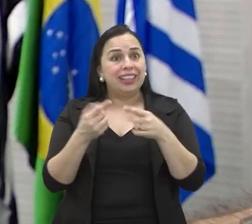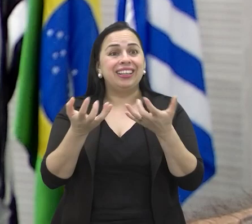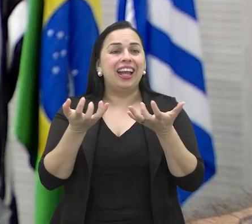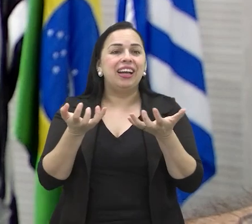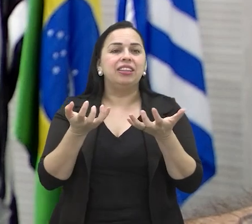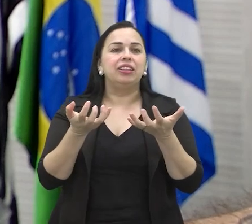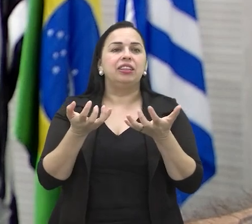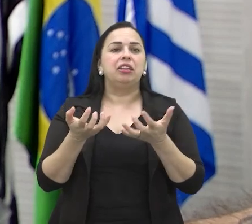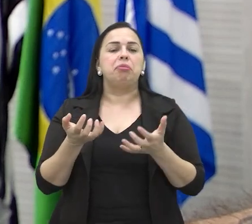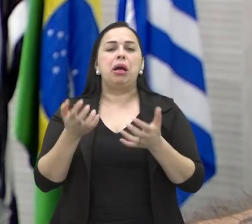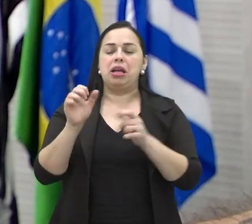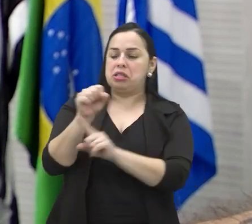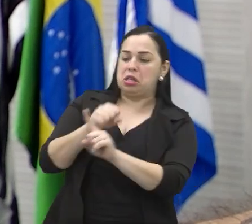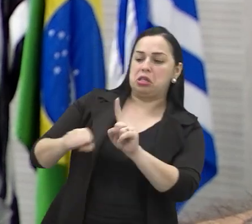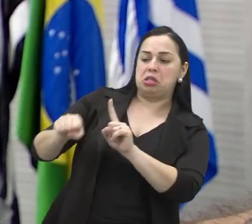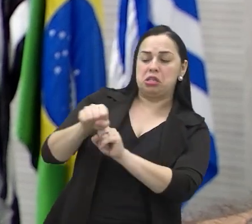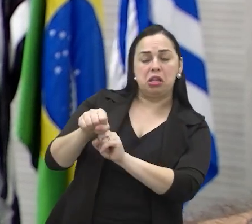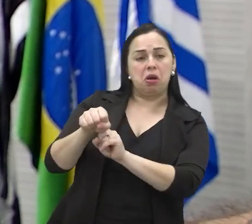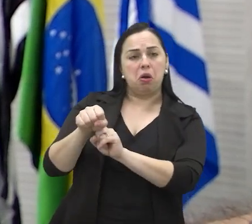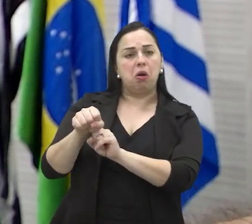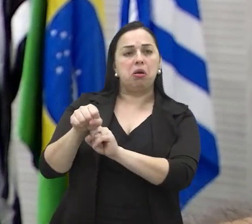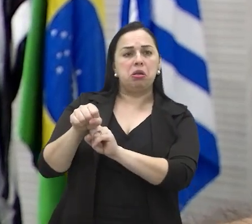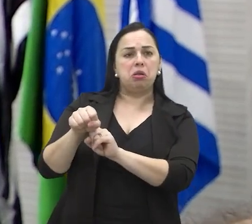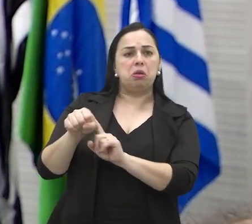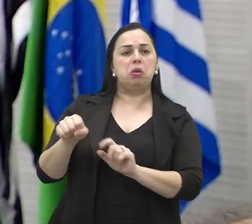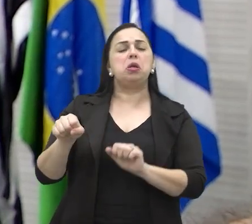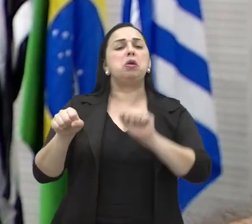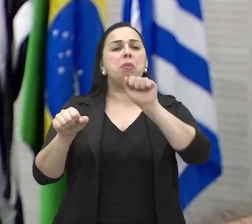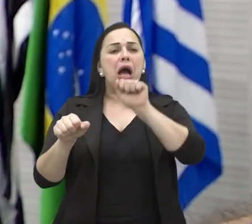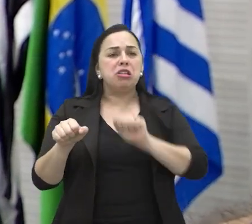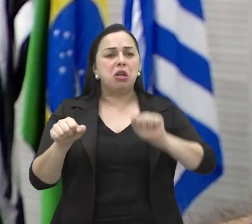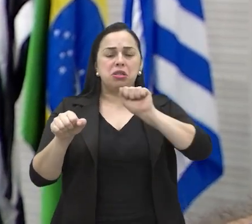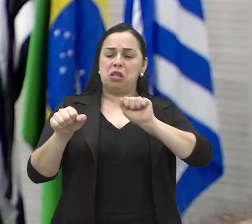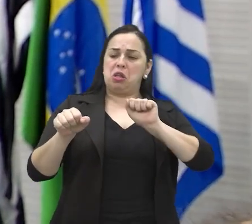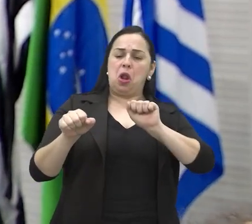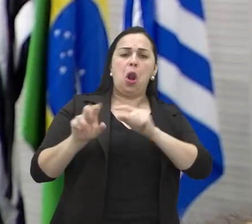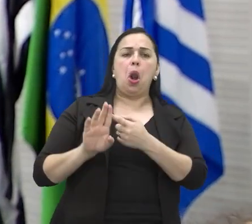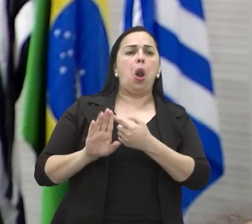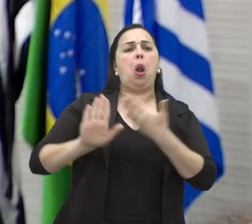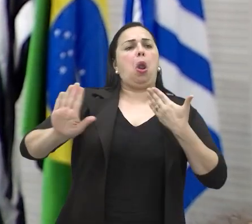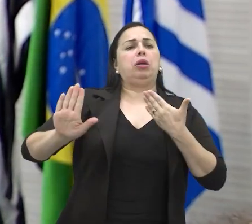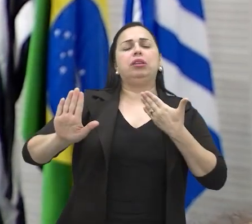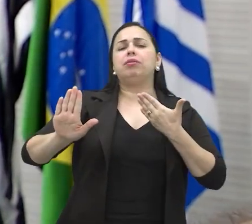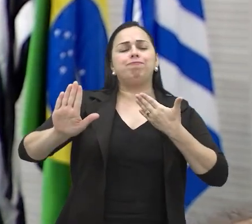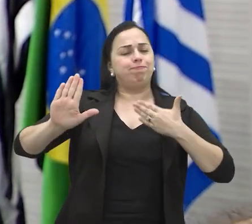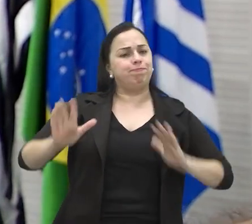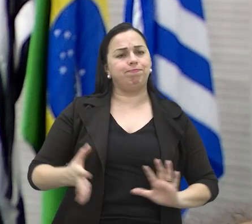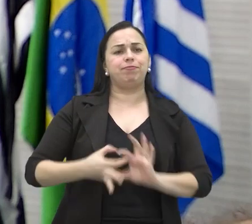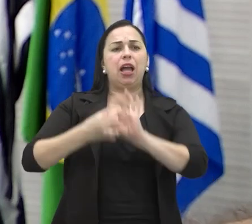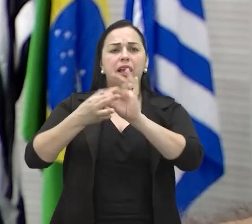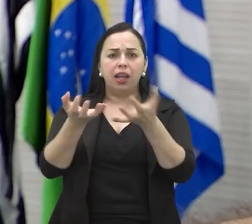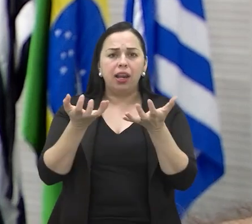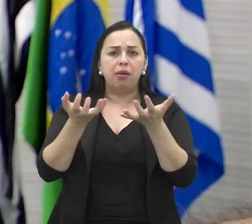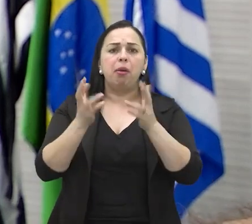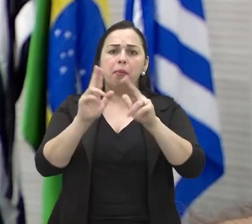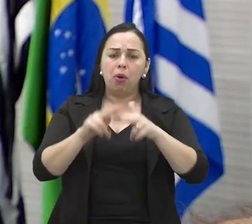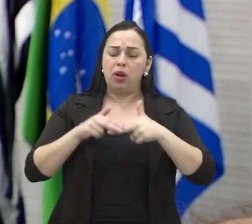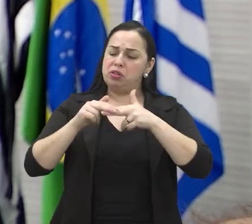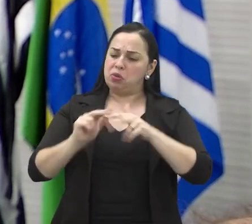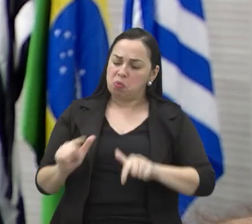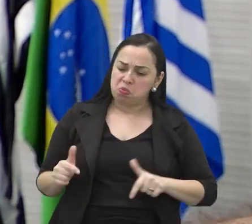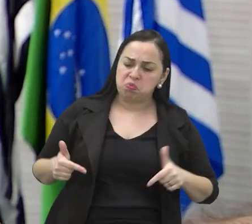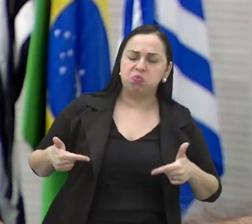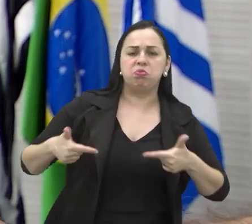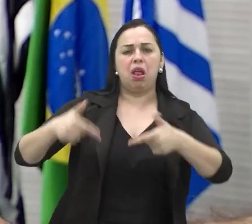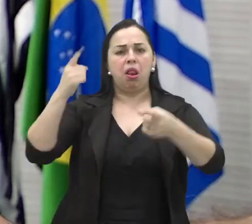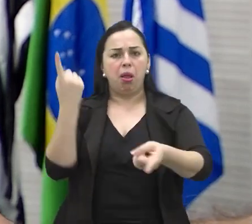fazer. A gente não quer uma sociedade, uma associação que esteja longe da nossa população. E com isso, a gente tem mais